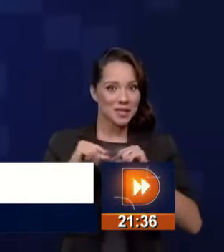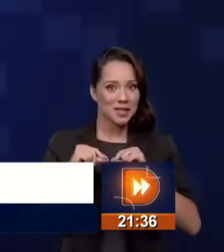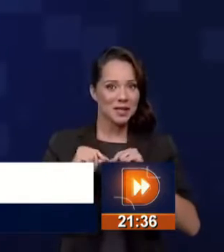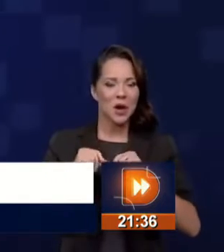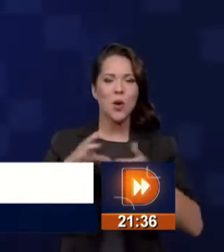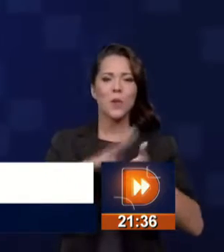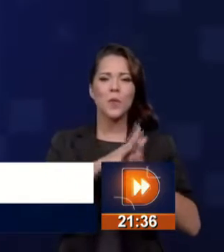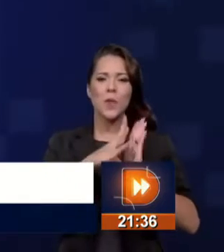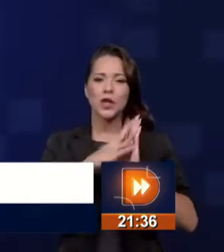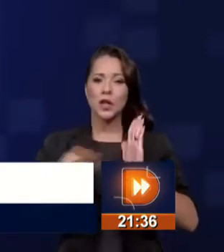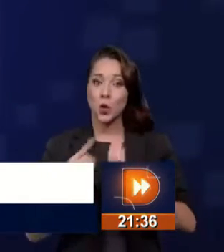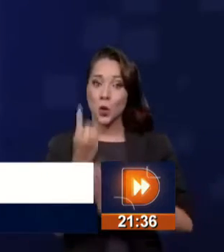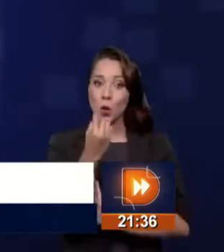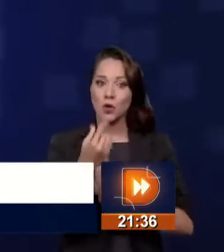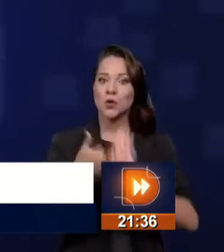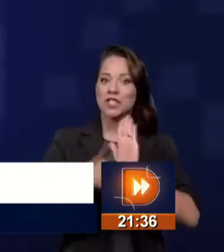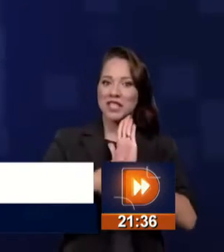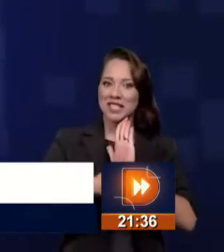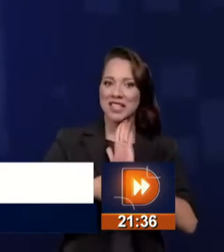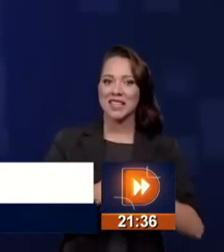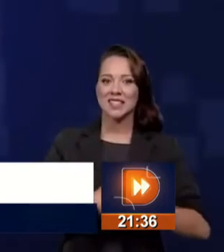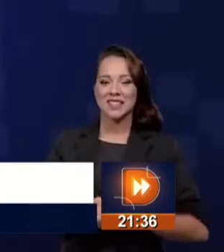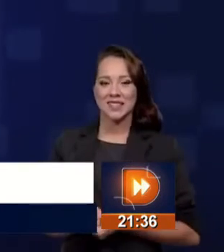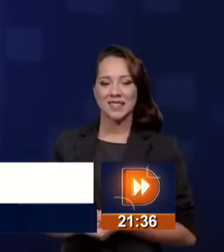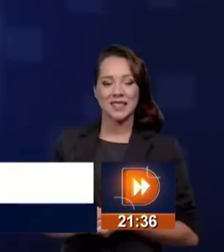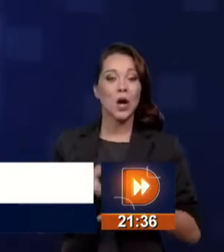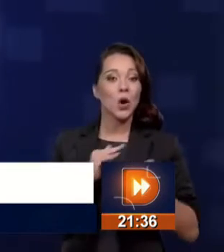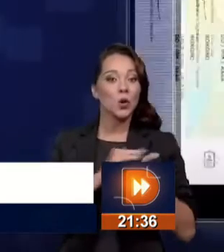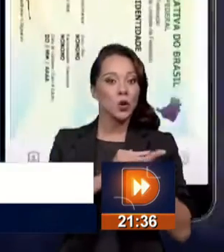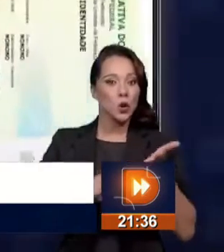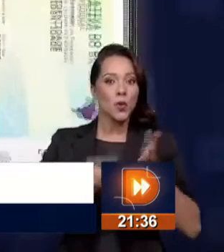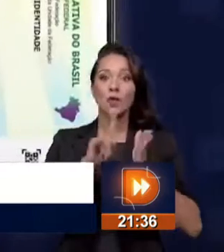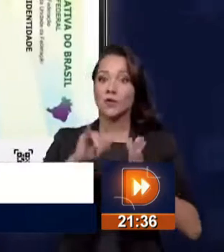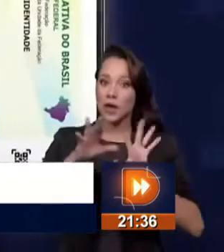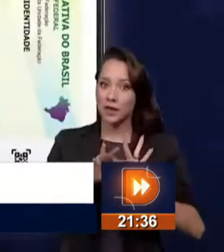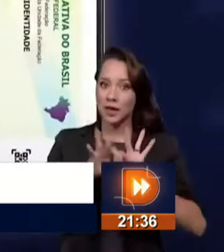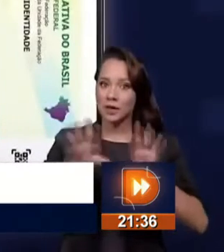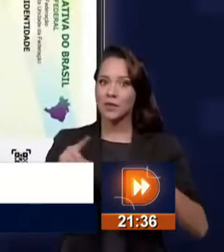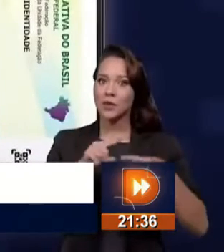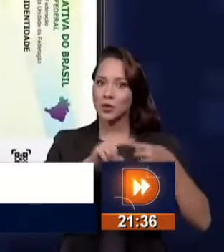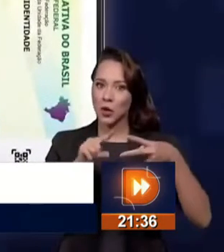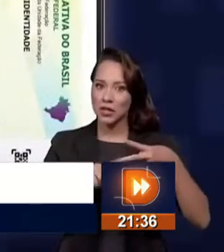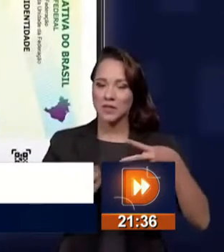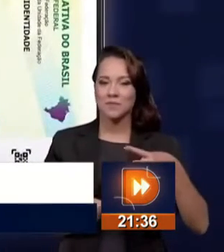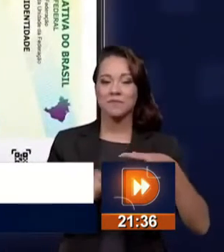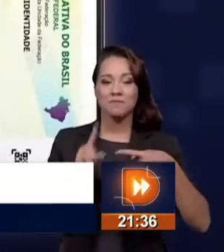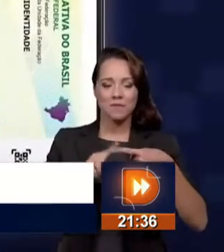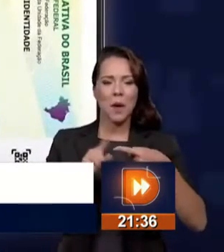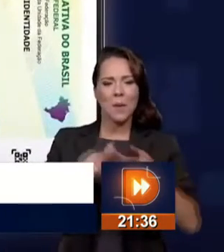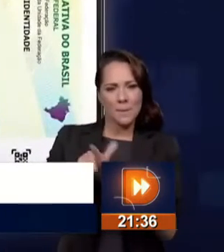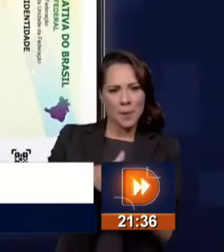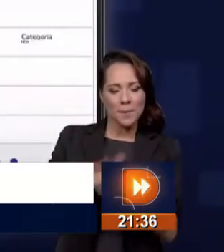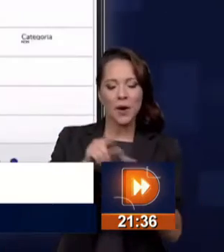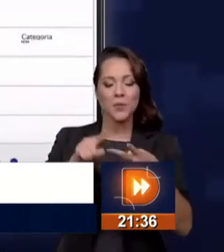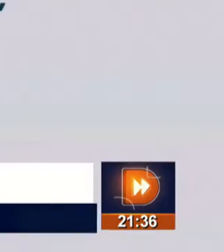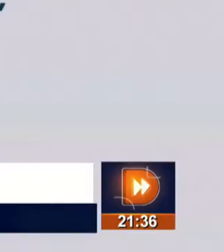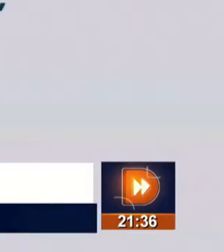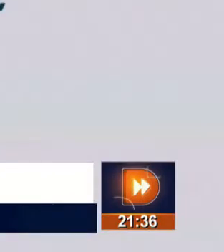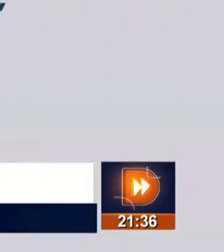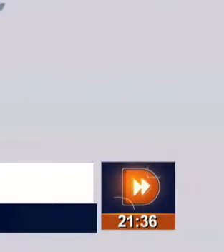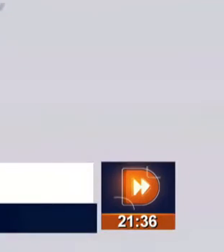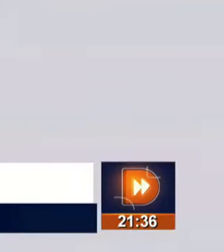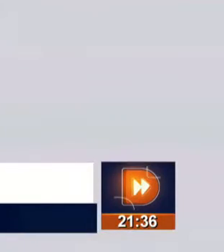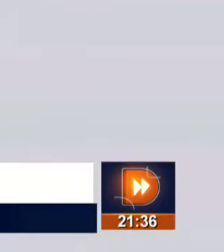produzido a carteira de identidade atual vai ser aceita até 2032 além da carteira de identidade